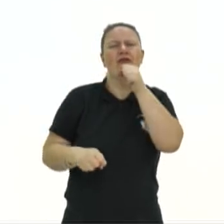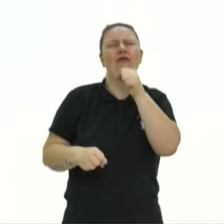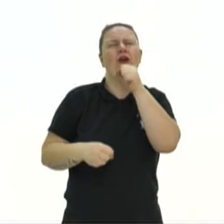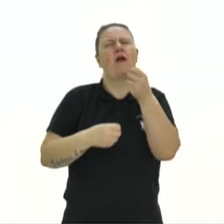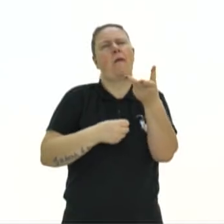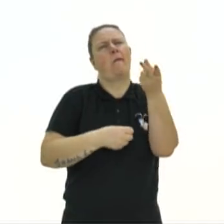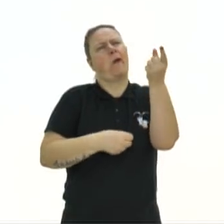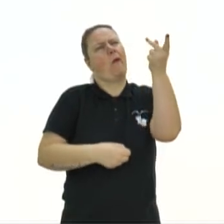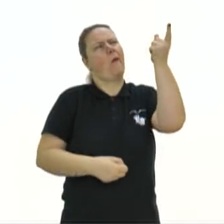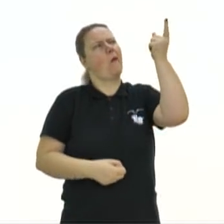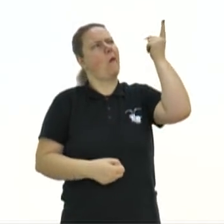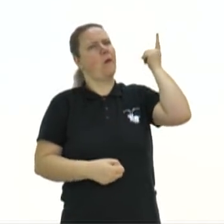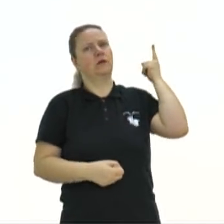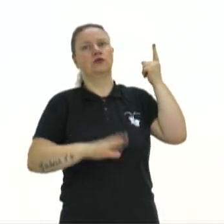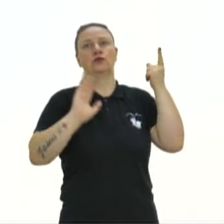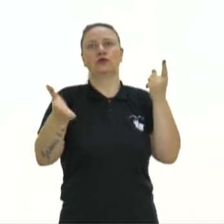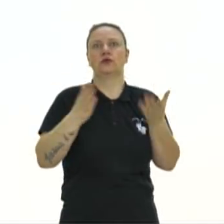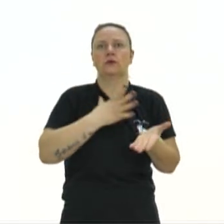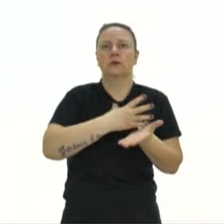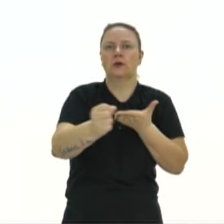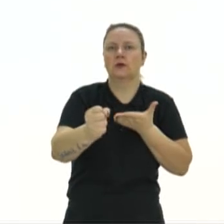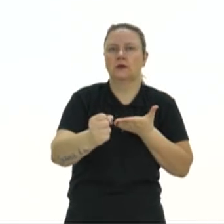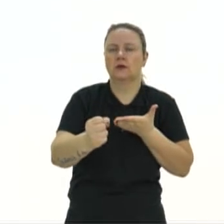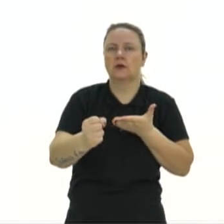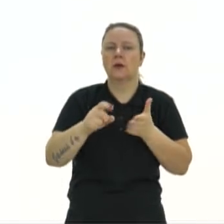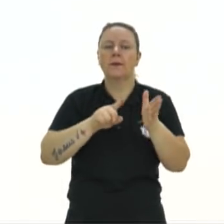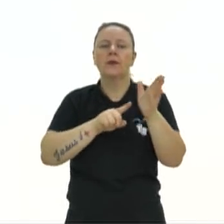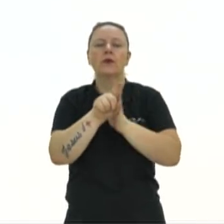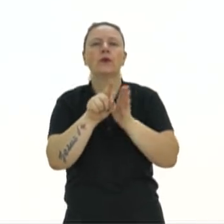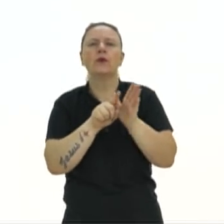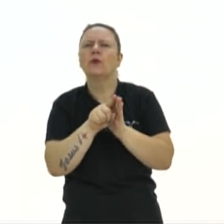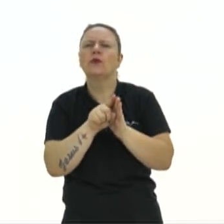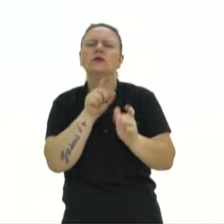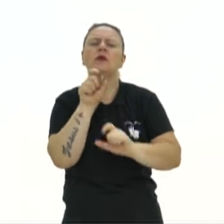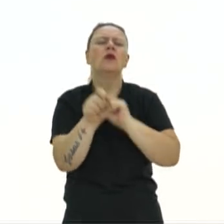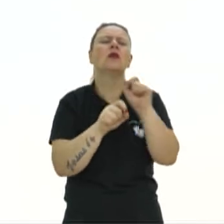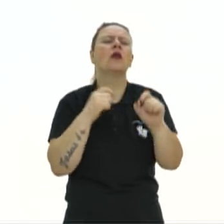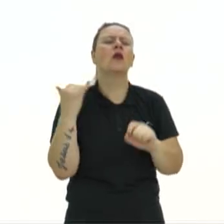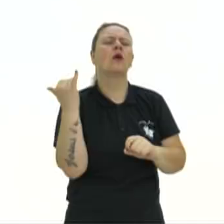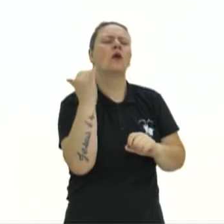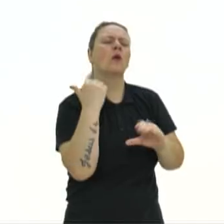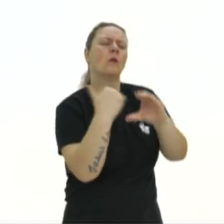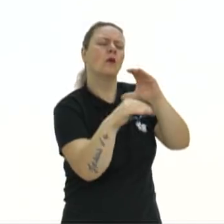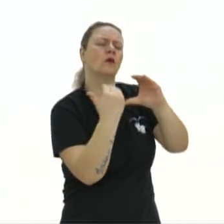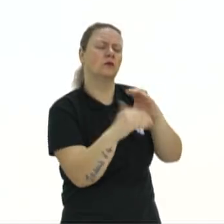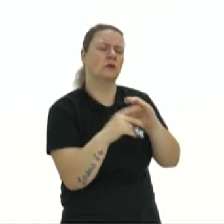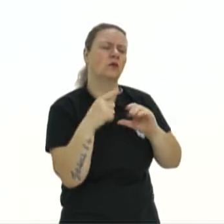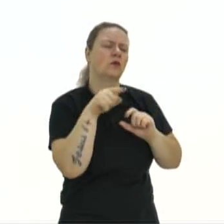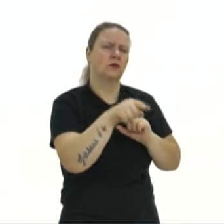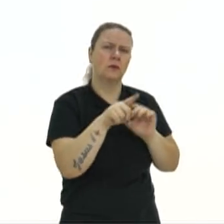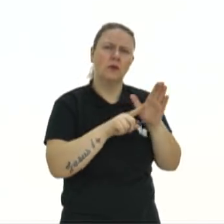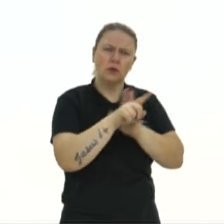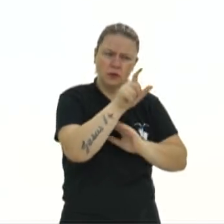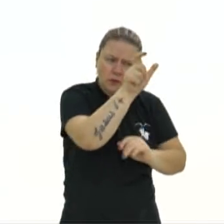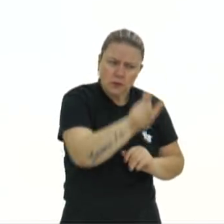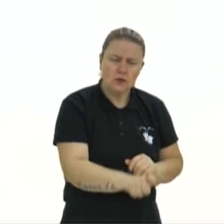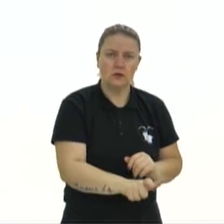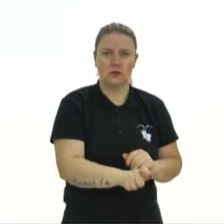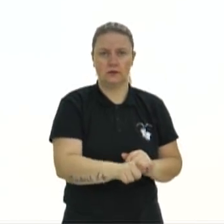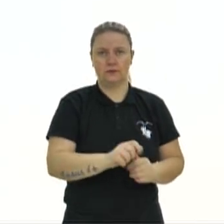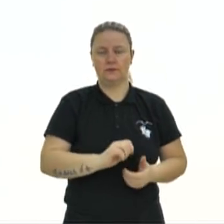desinformação. Pergunte para quem te mandou a notícia, de quem recebeu e se conseguiu verificar a informação.